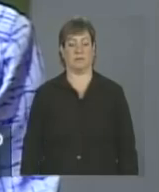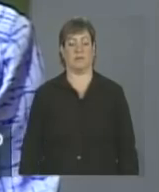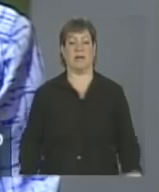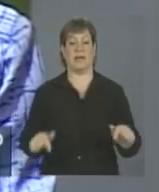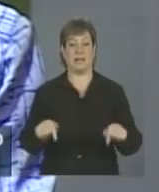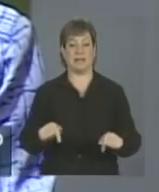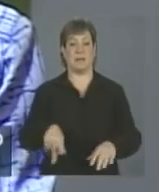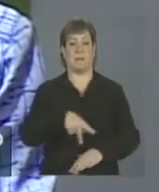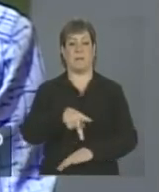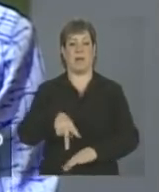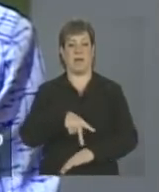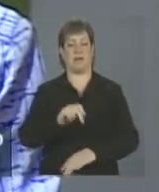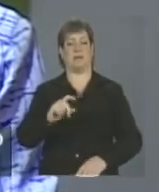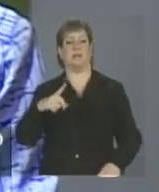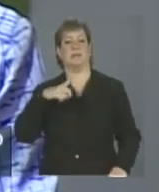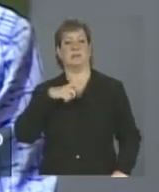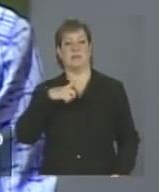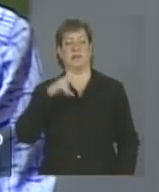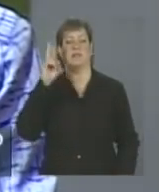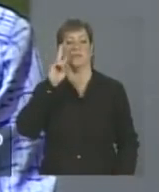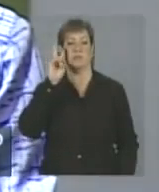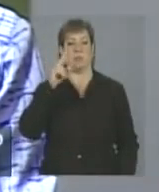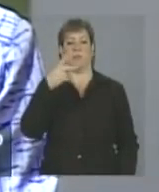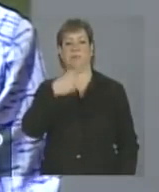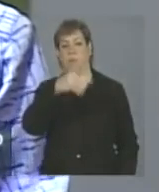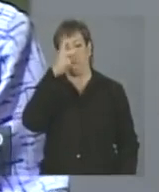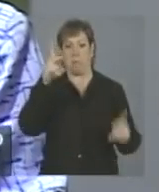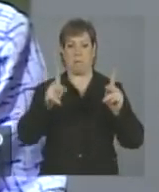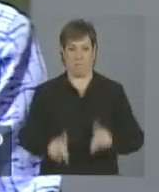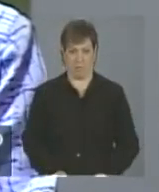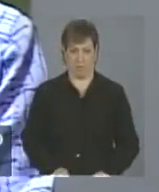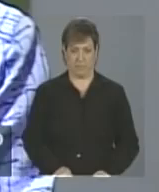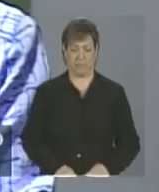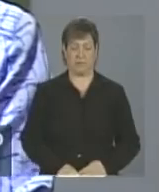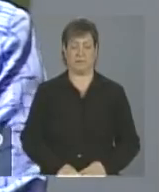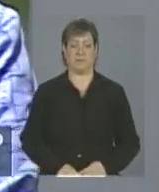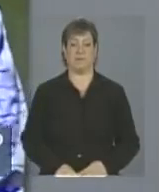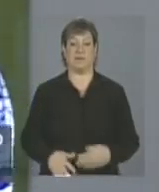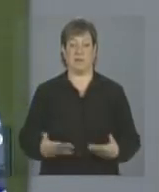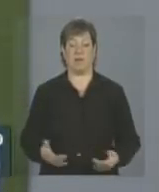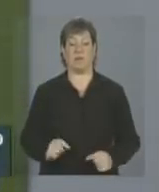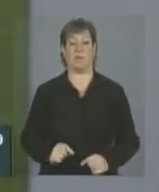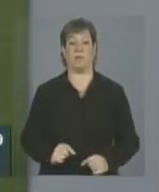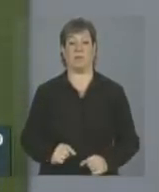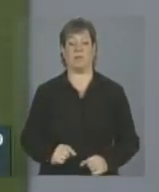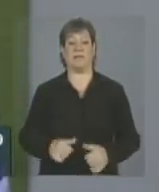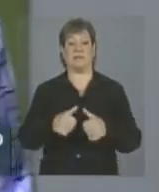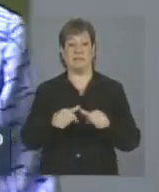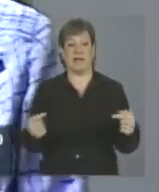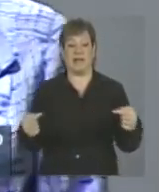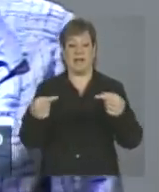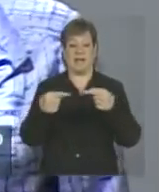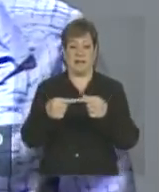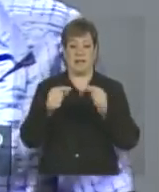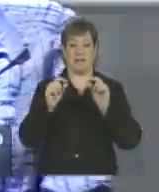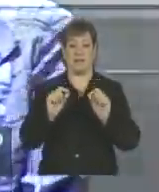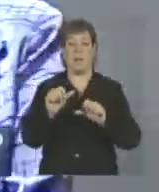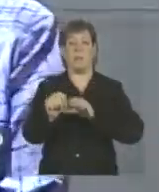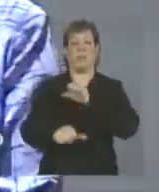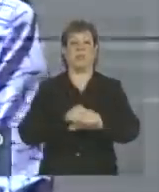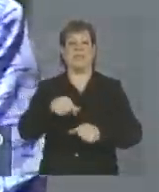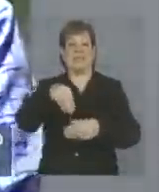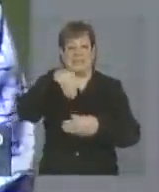esse país ocupa em relação a seu povo. Enfim, está vinculado às mudanças